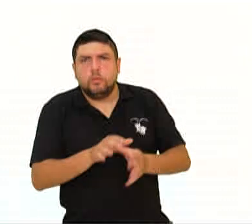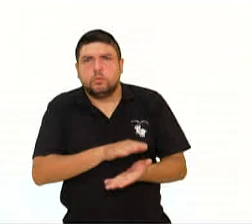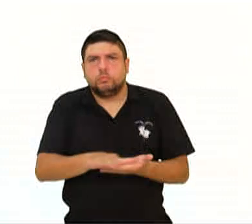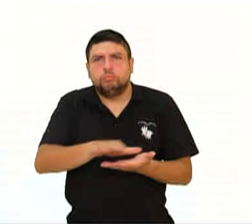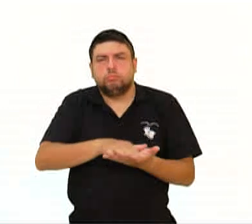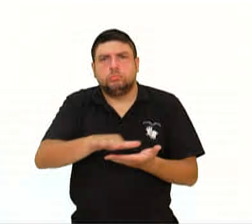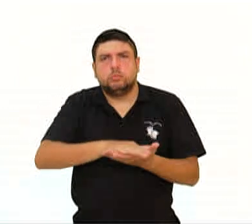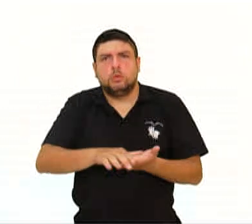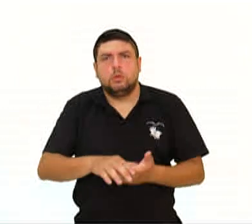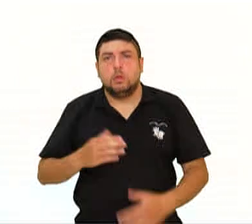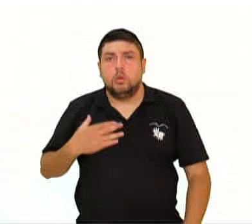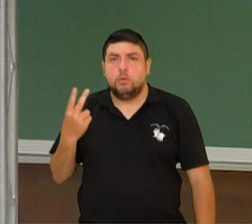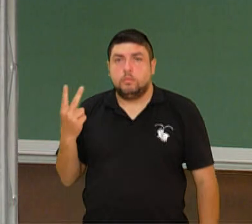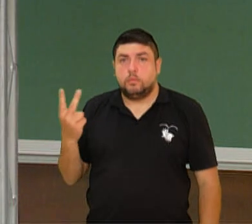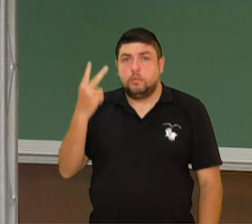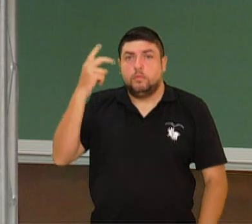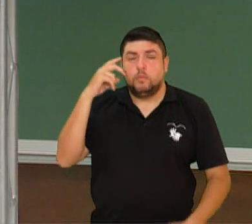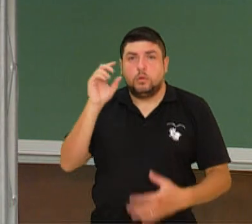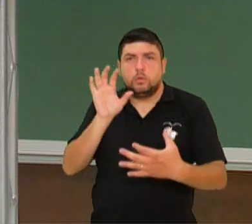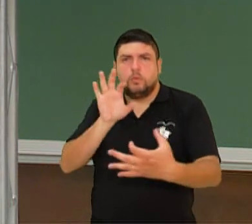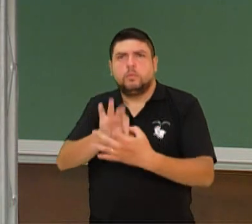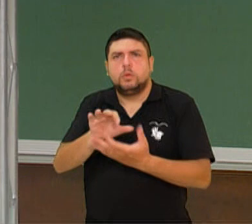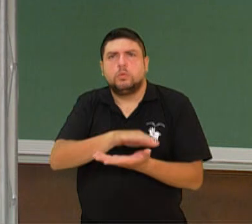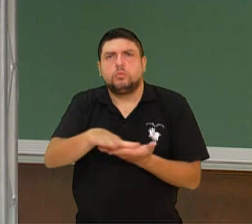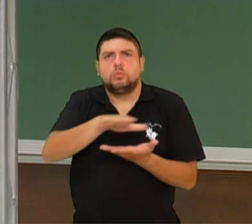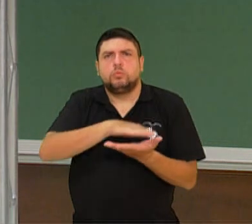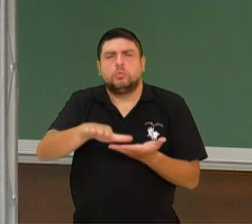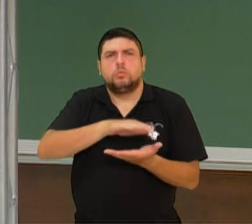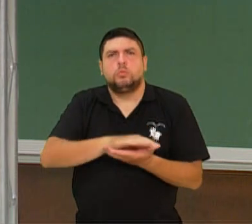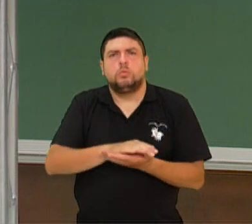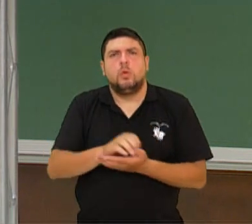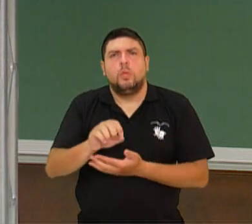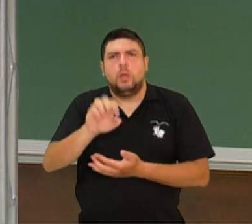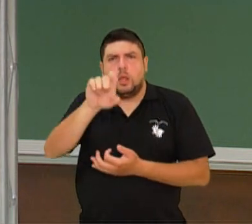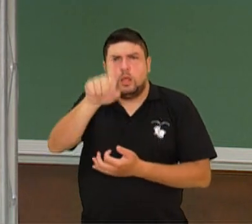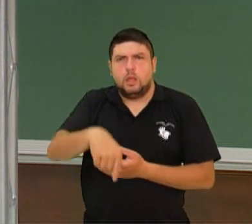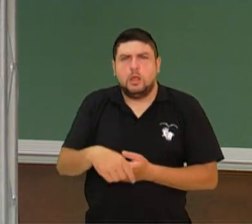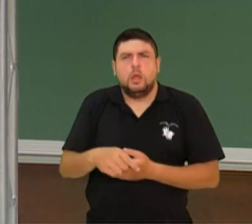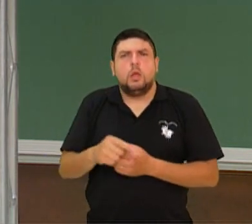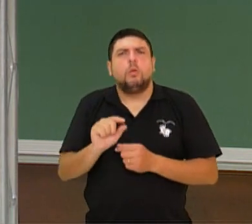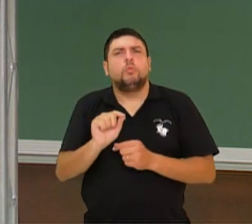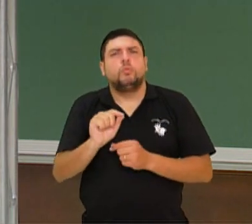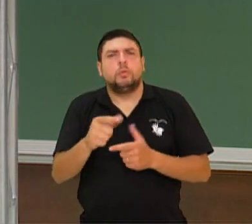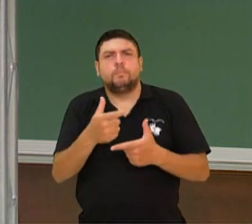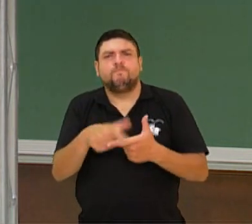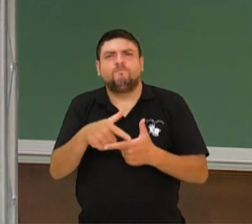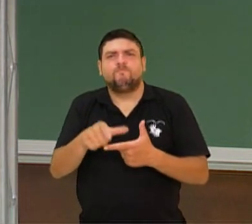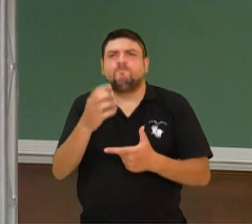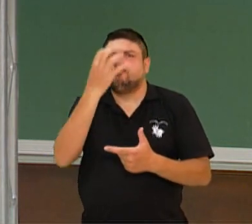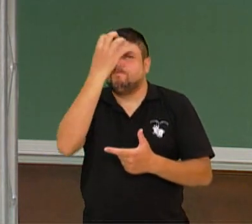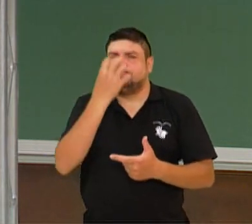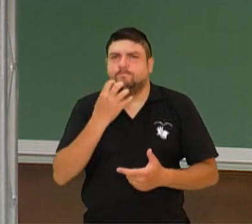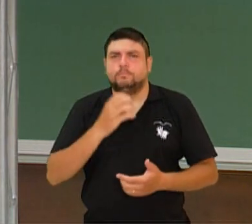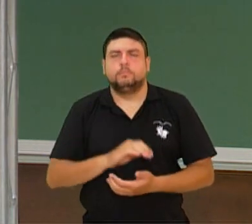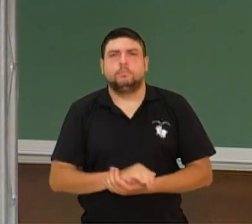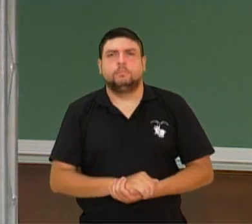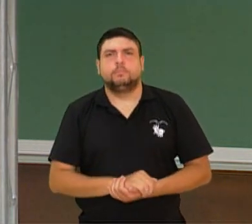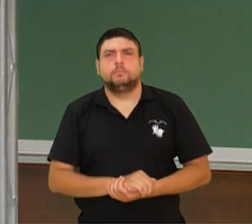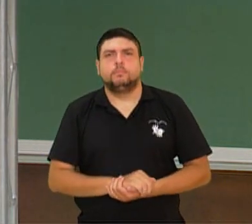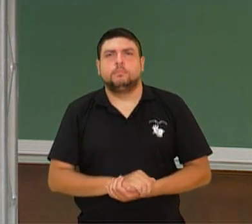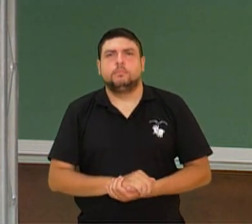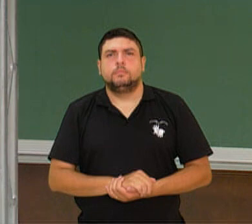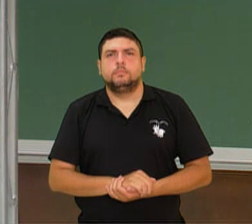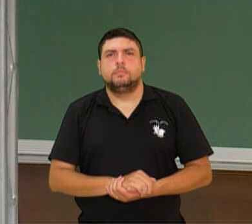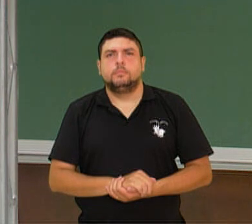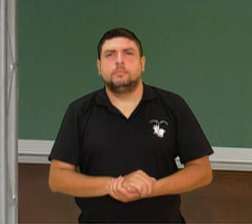em função do consumo. Essa é uma dimensão que já está em crise. Então veja, gente, o nosso